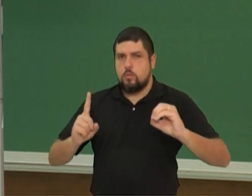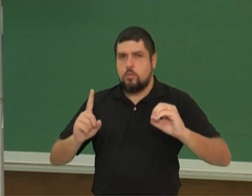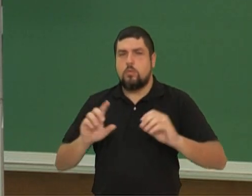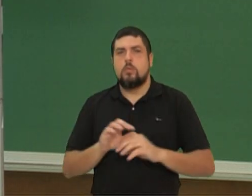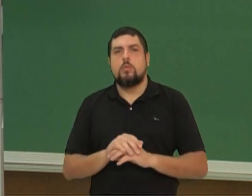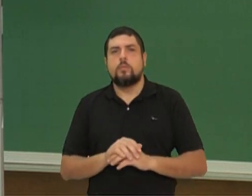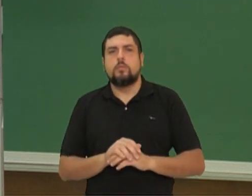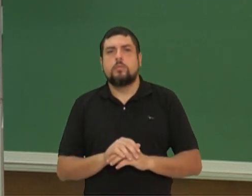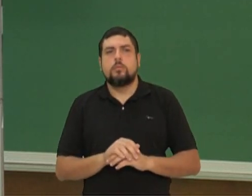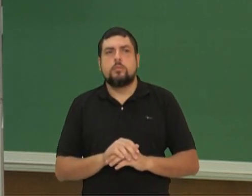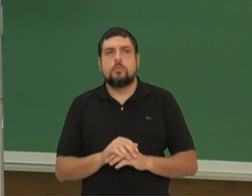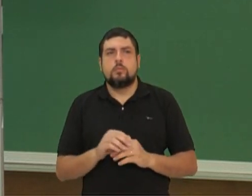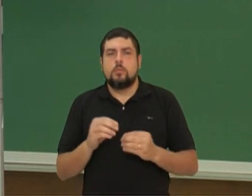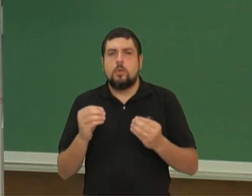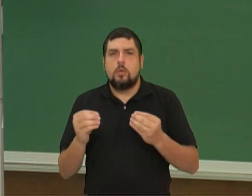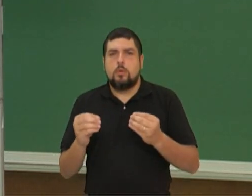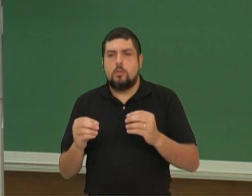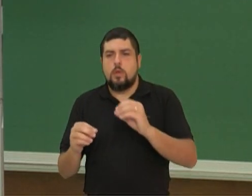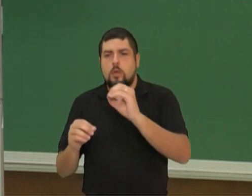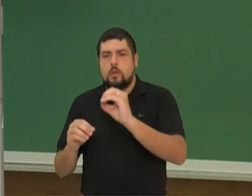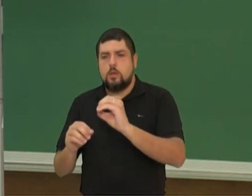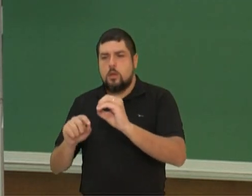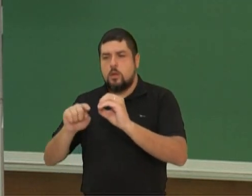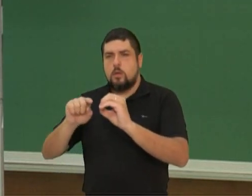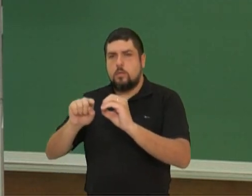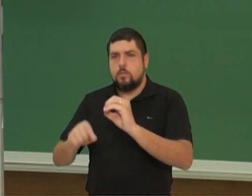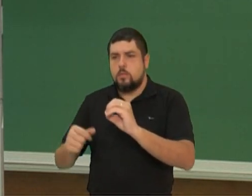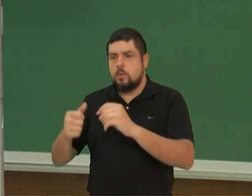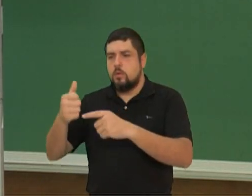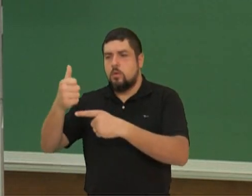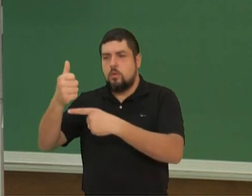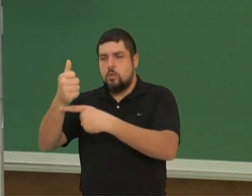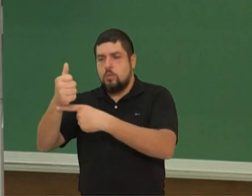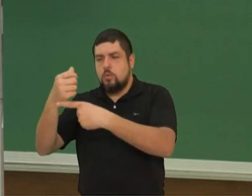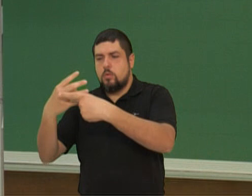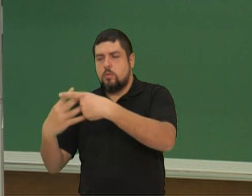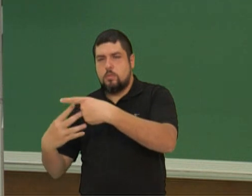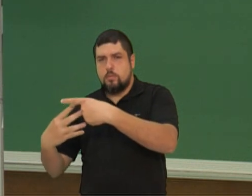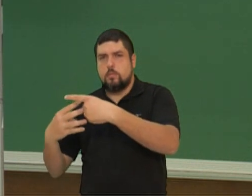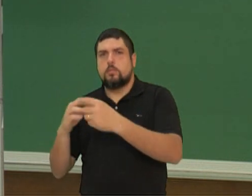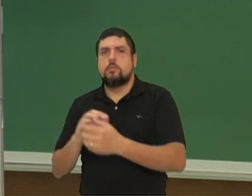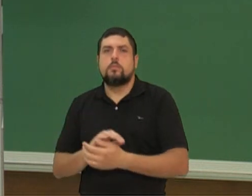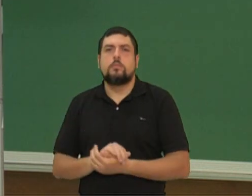como coordenada para x e 1/4 como coordenada de y.